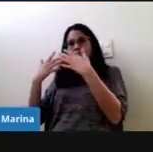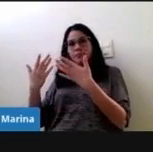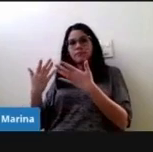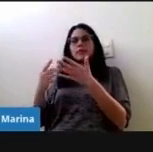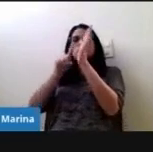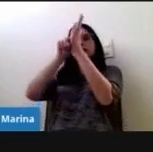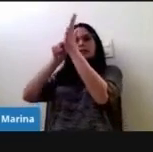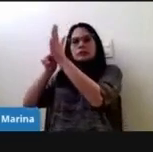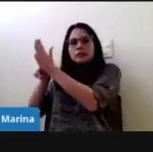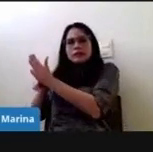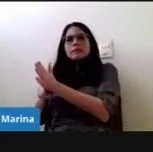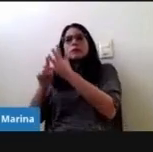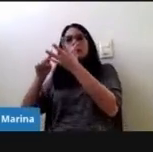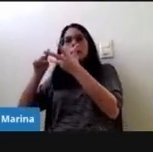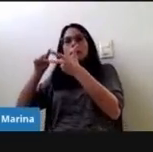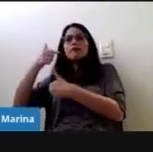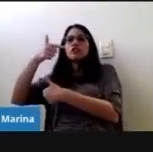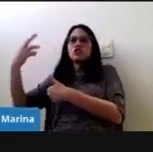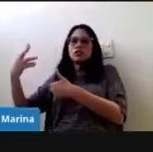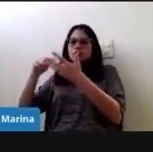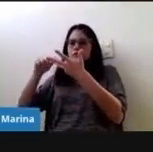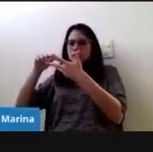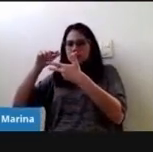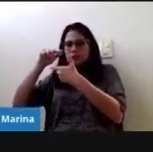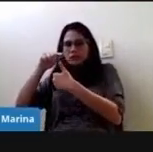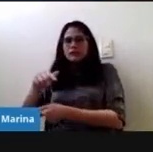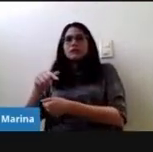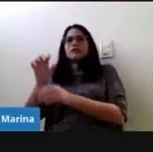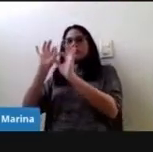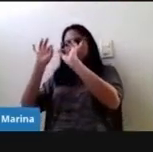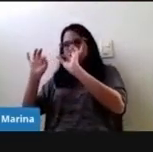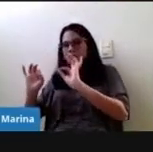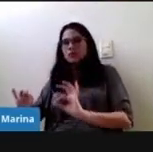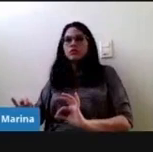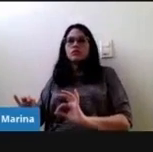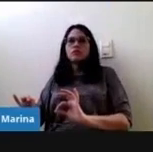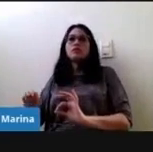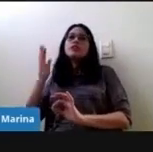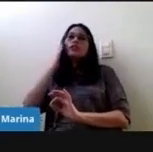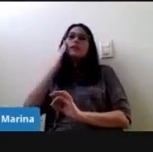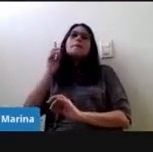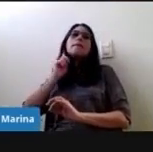os 853 municípios das 12 mesorregiões mineiras. E aí dividimos isso em